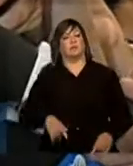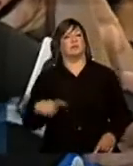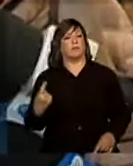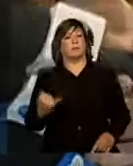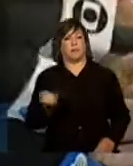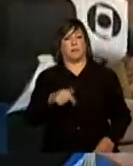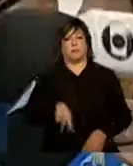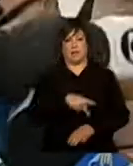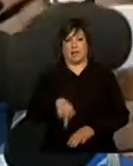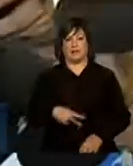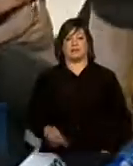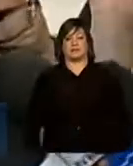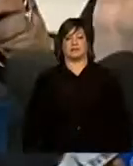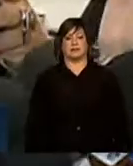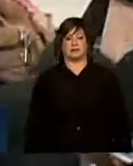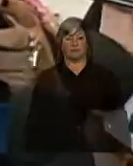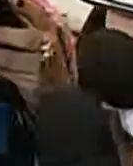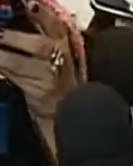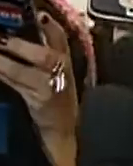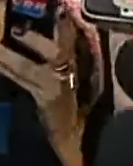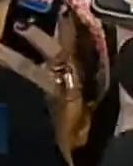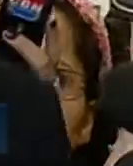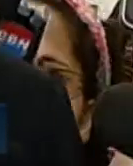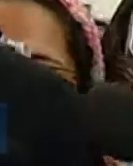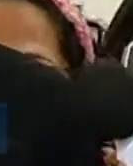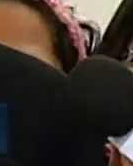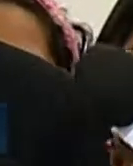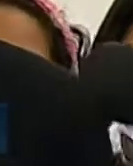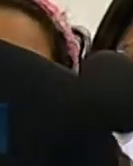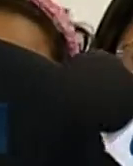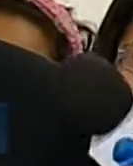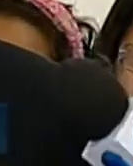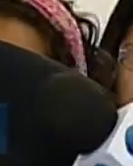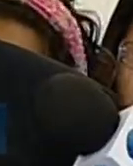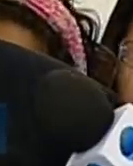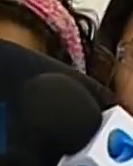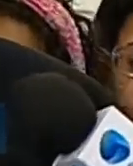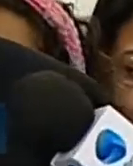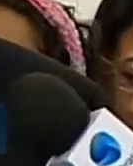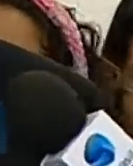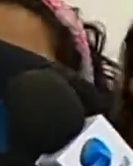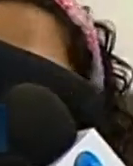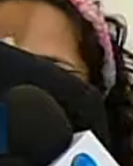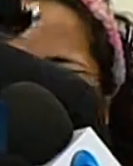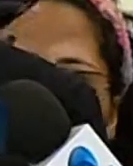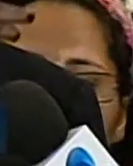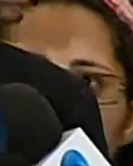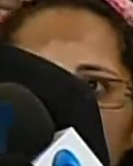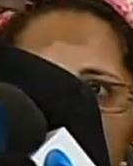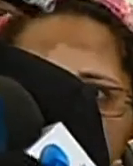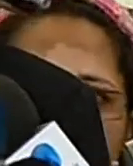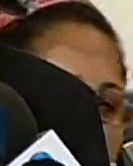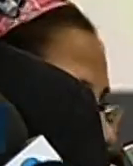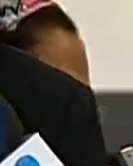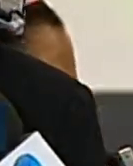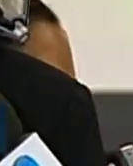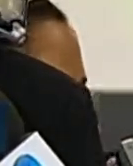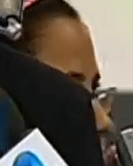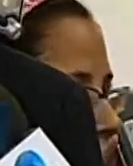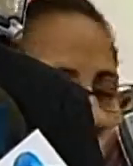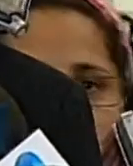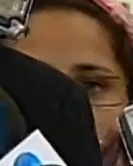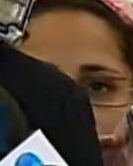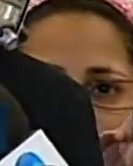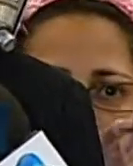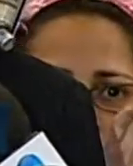país. Voltando à mortalidade, o senhor disse que, apesar de bom, óbvio, não é motivo para comemoração. Até que ponto a falta de saneamento básico